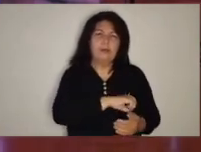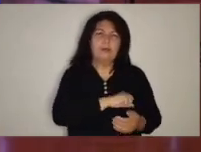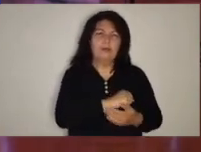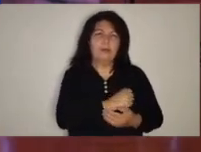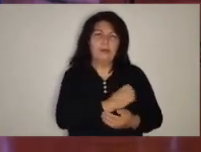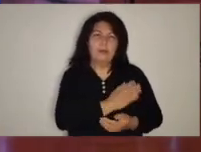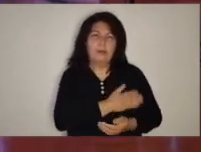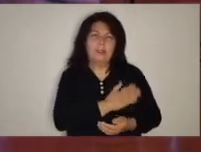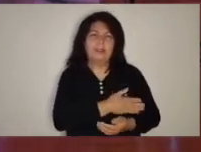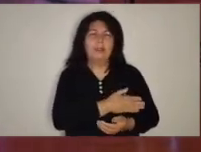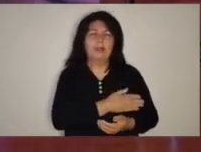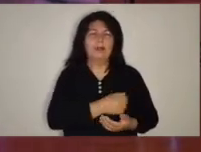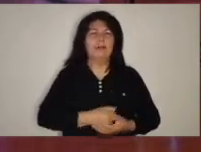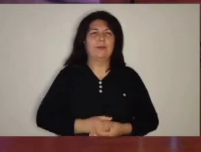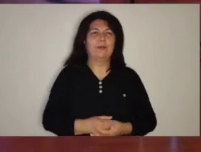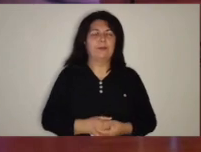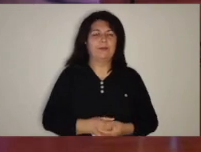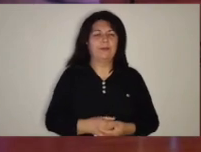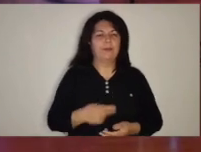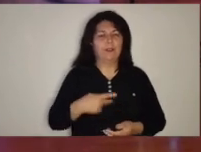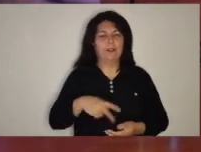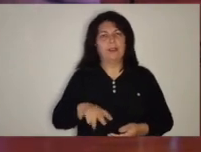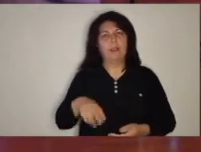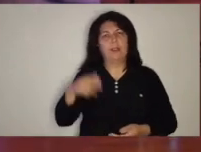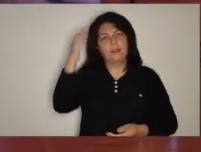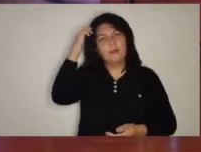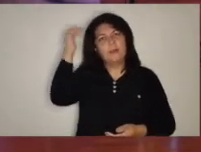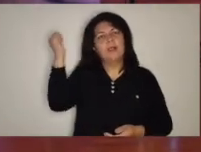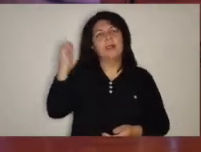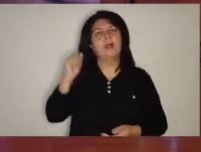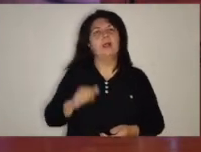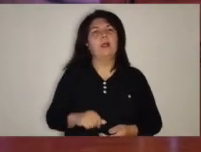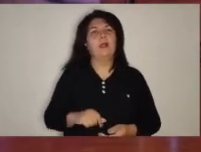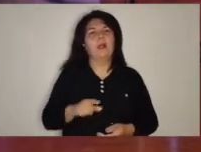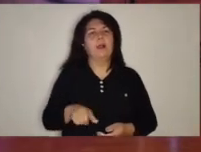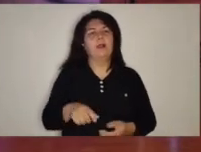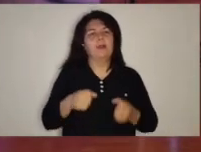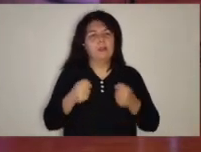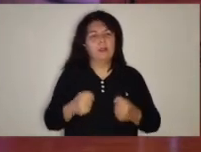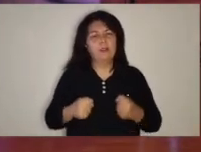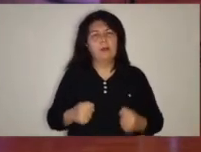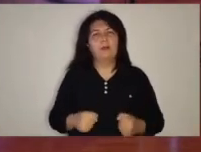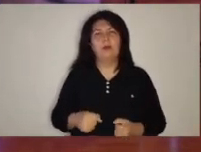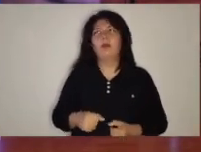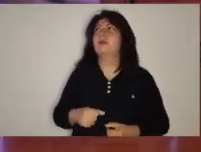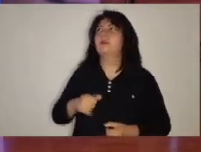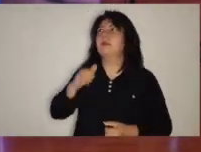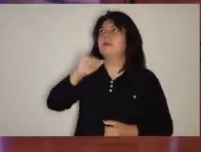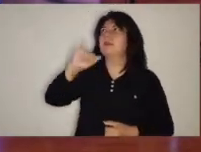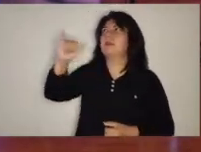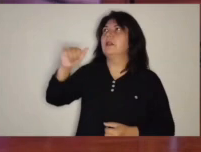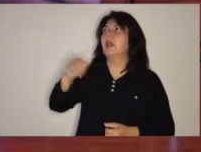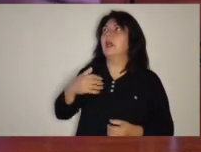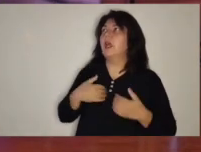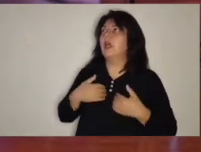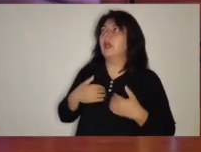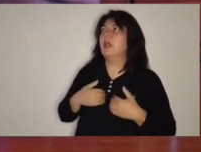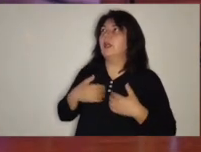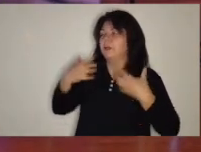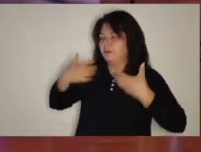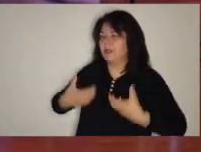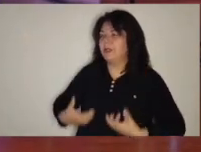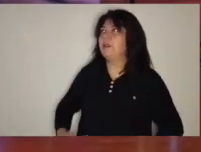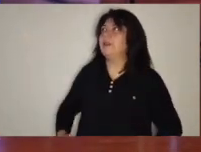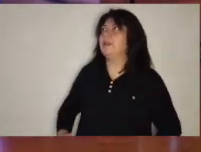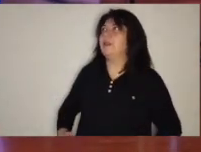não, irmãos, que nesta manhã você possa dizer: Senhor, eu estou aqui, Senhor, para te adorar. Senhor, eu estou